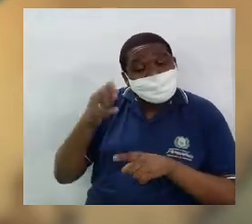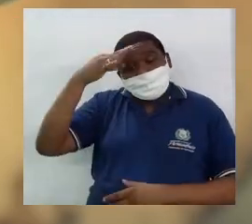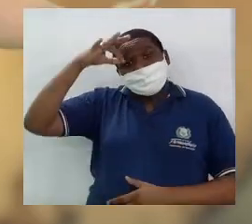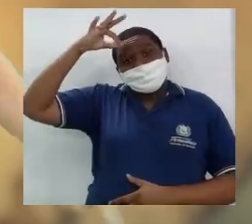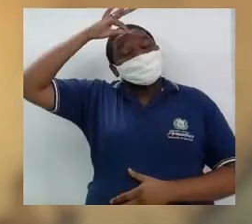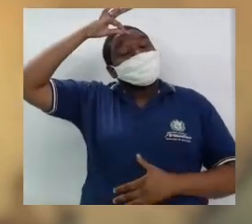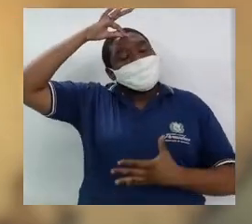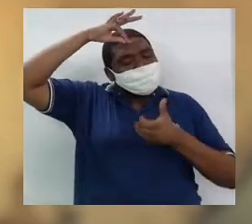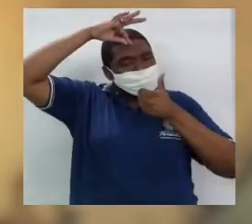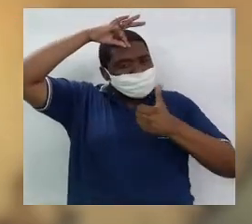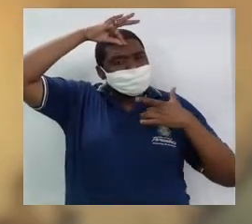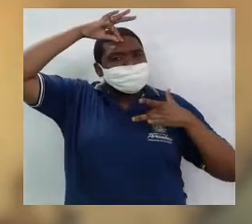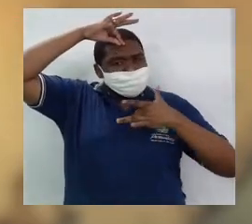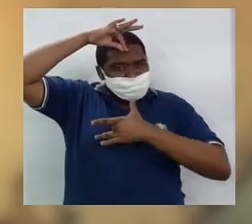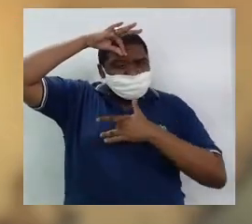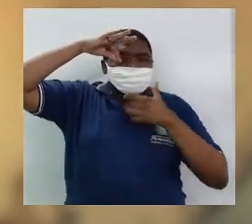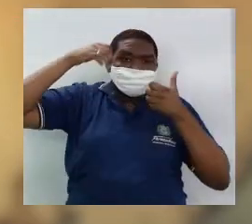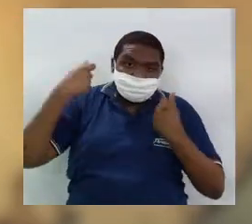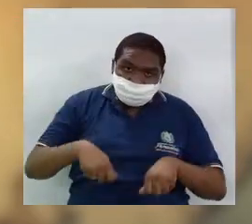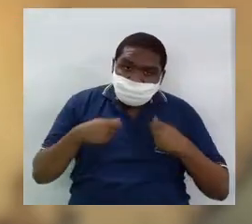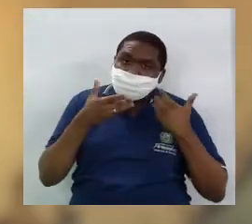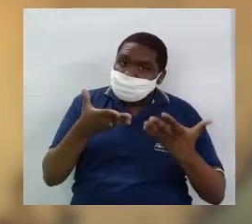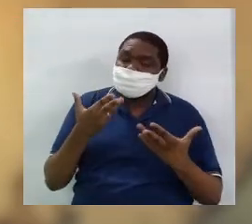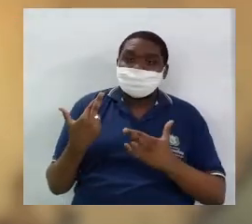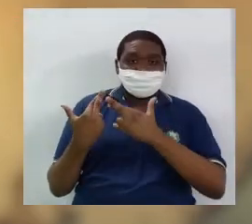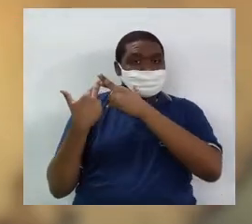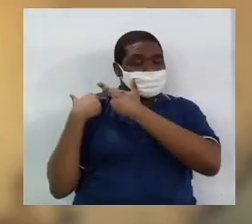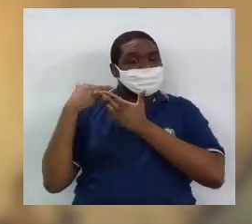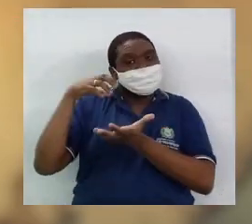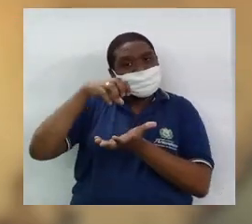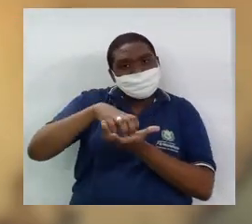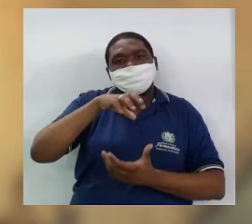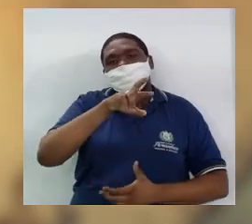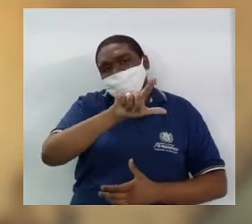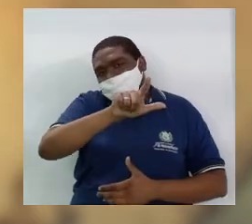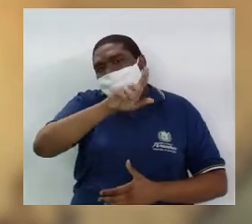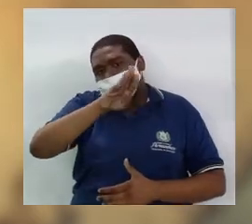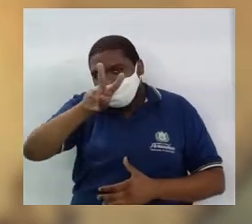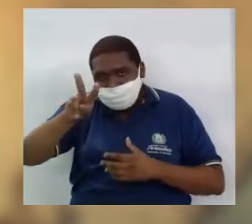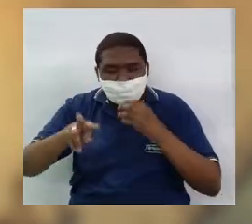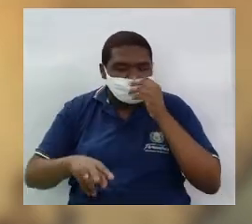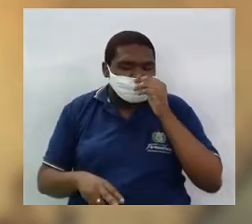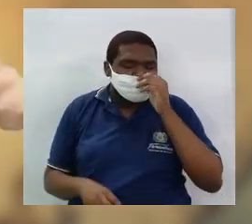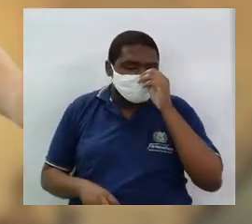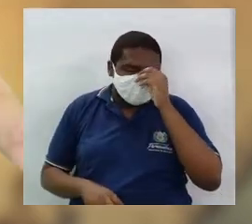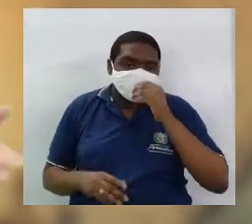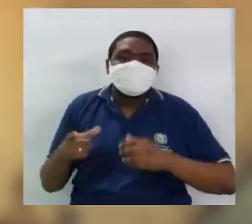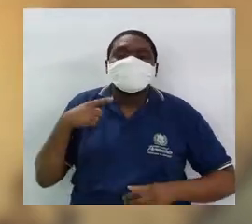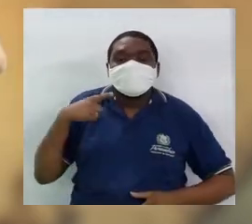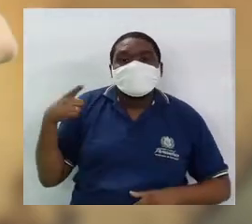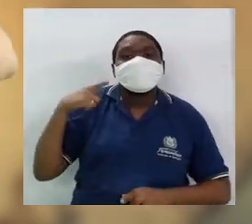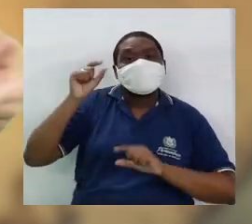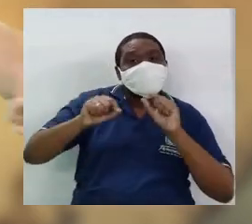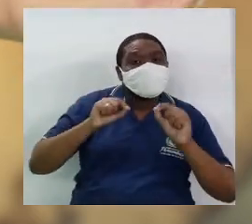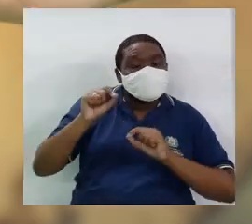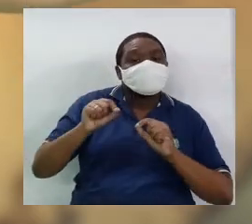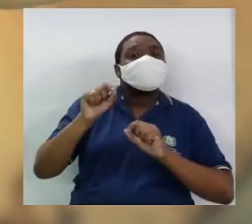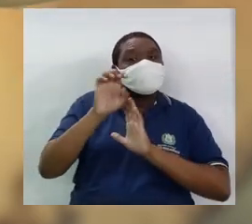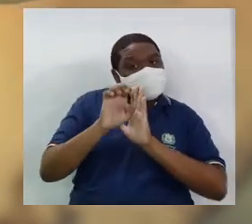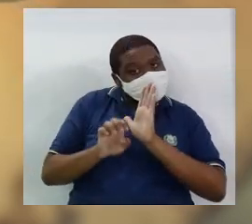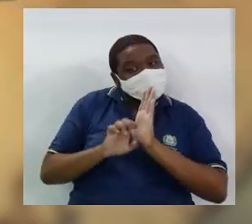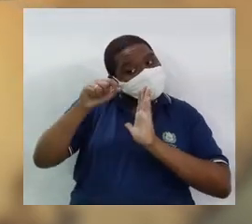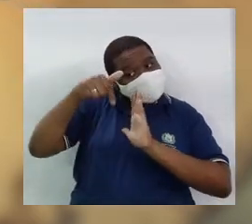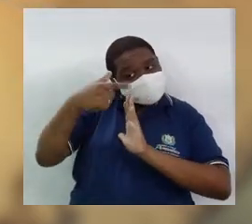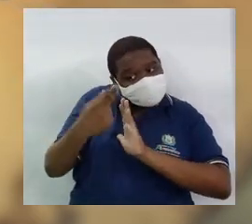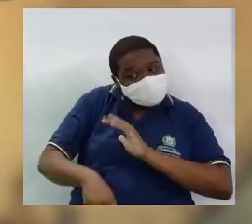Então, tudo isso é a missão dessa instituição. Lembre-se que está tudo unido ao nosso